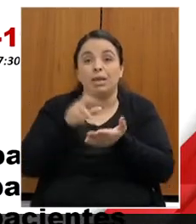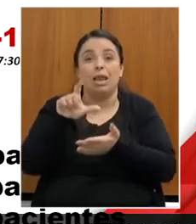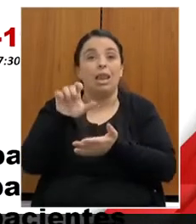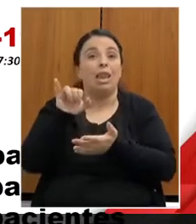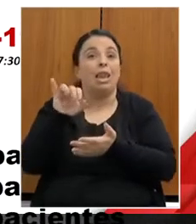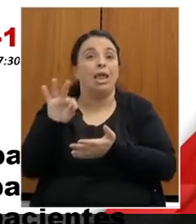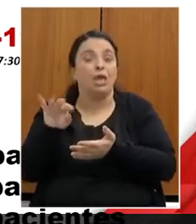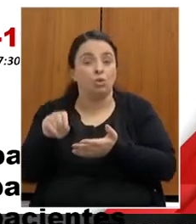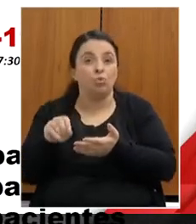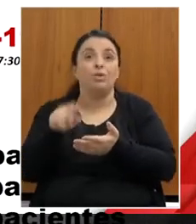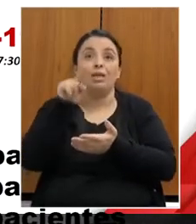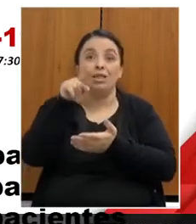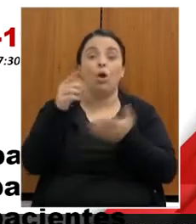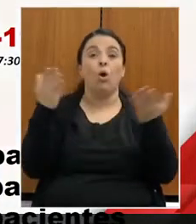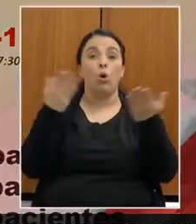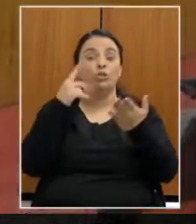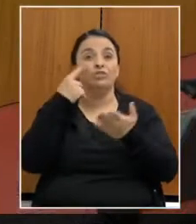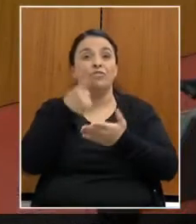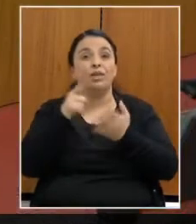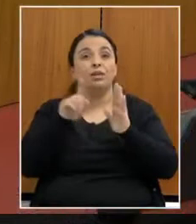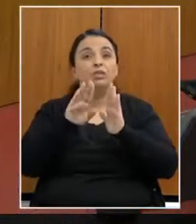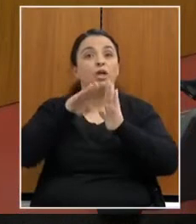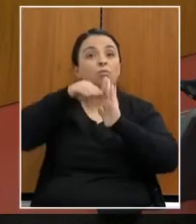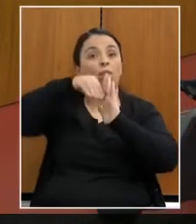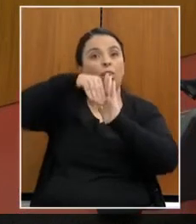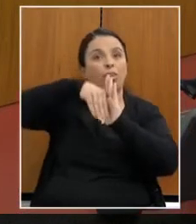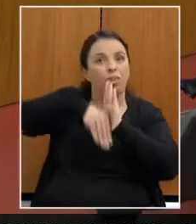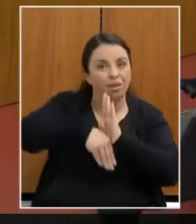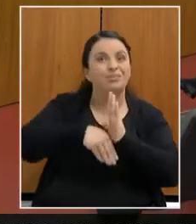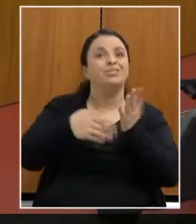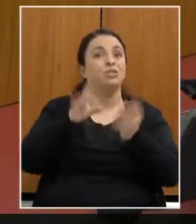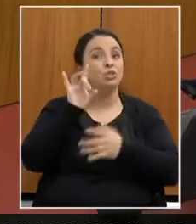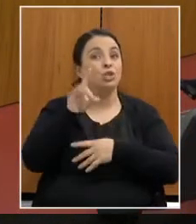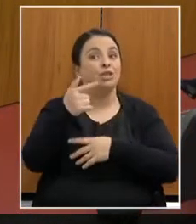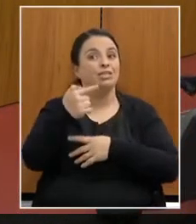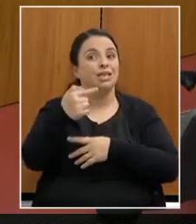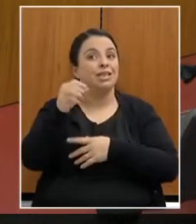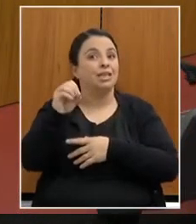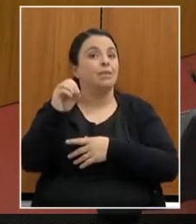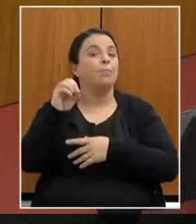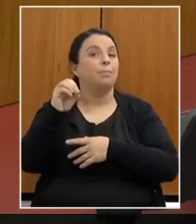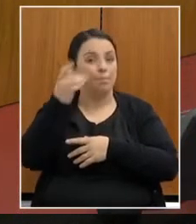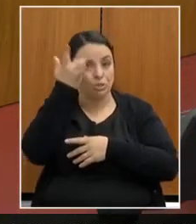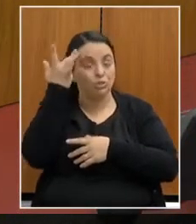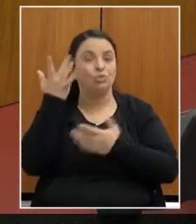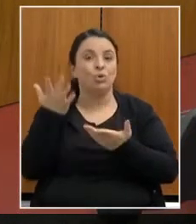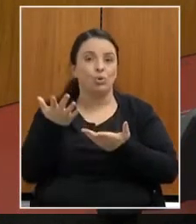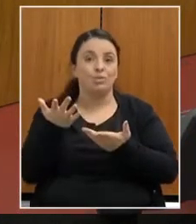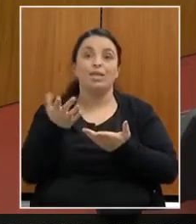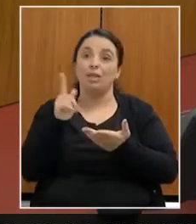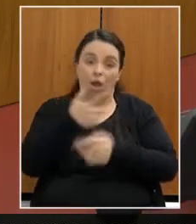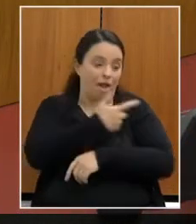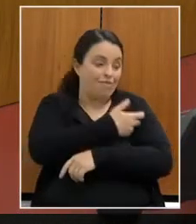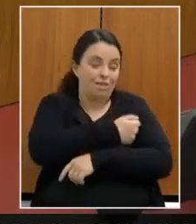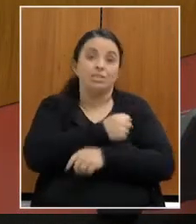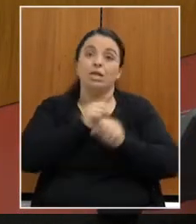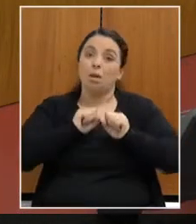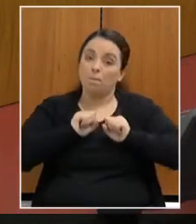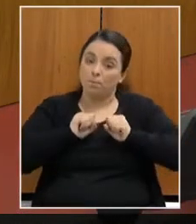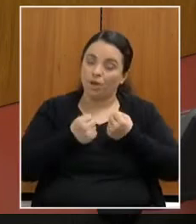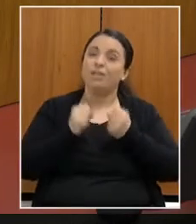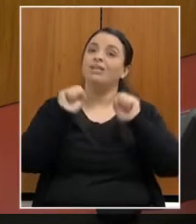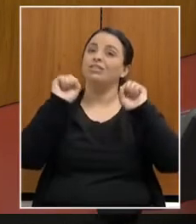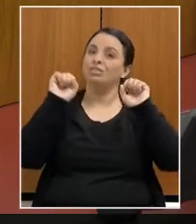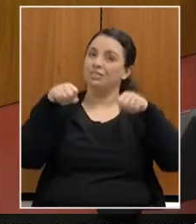mostra que a vacina é eficaz. No entanto, estamos mantendo os leitos financiados e estamos